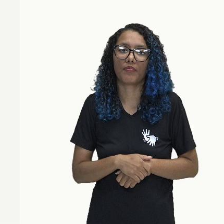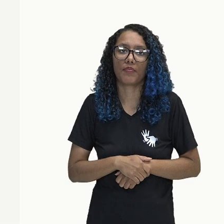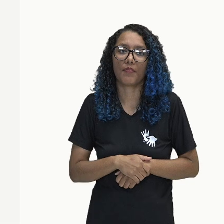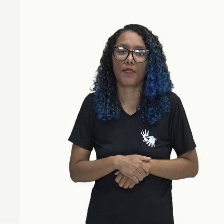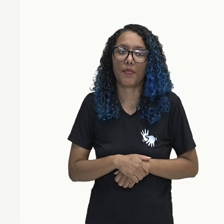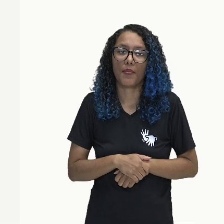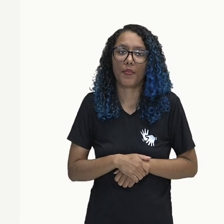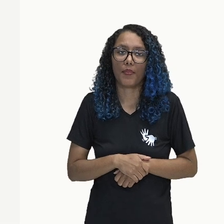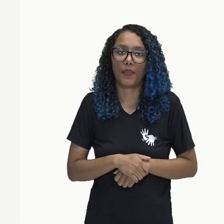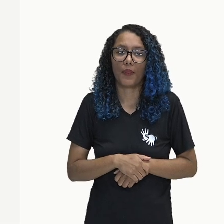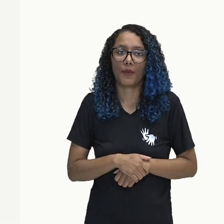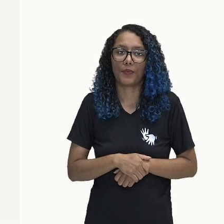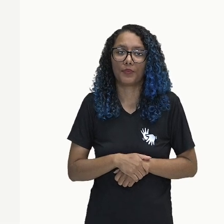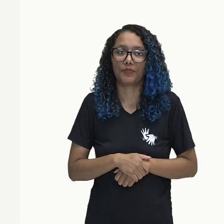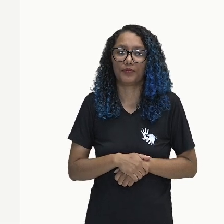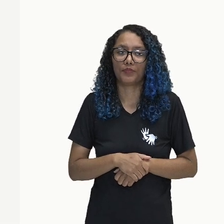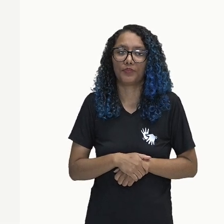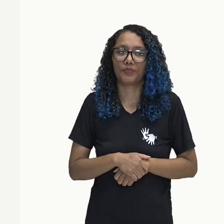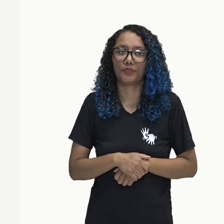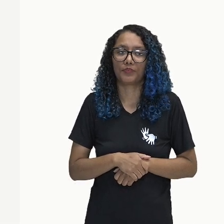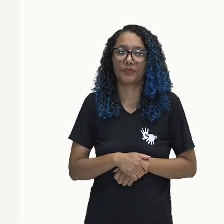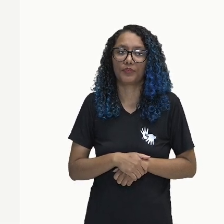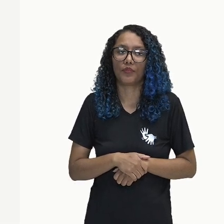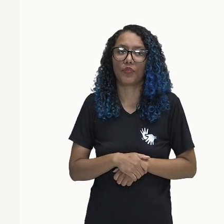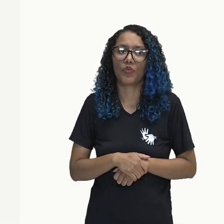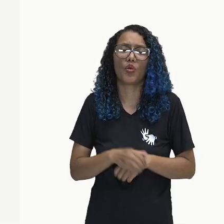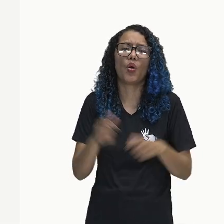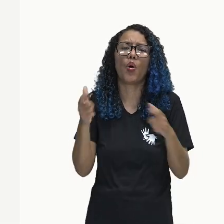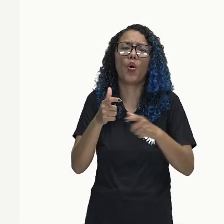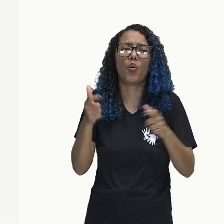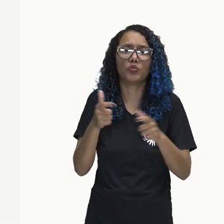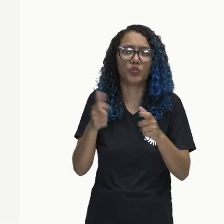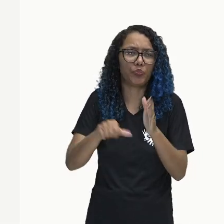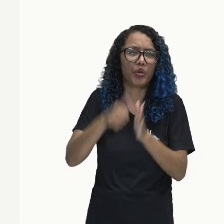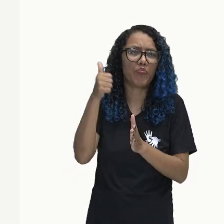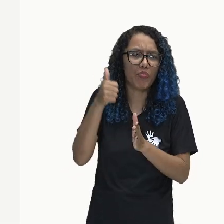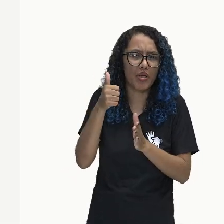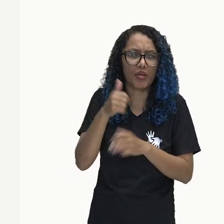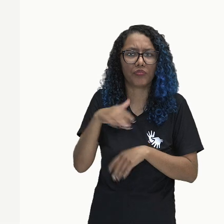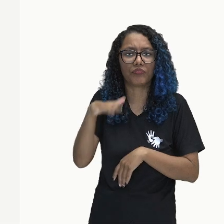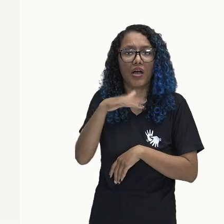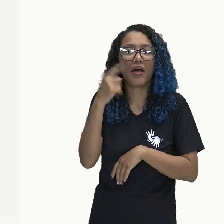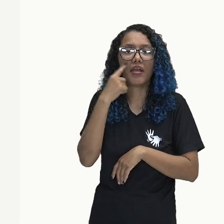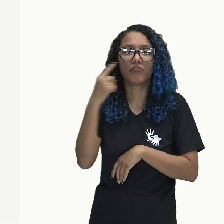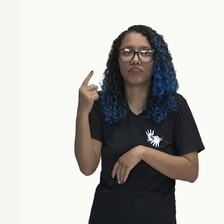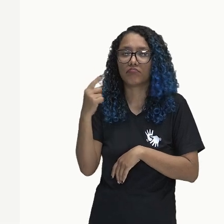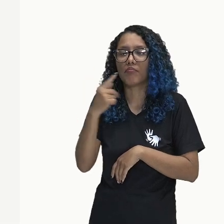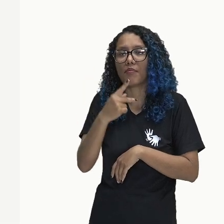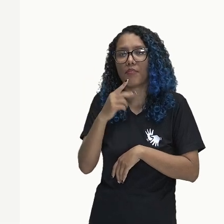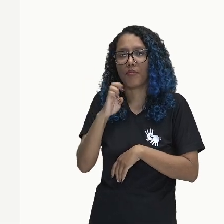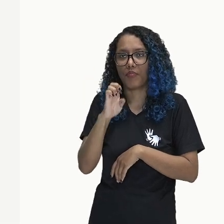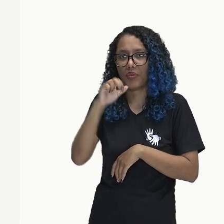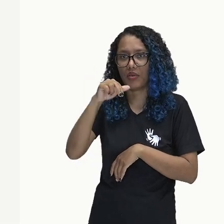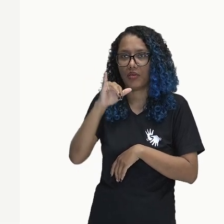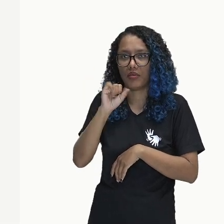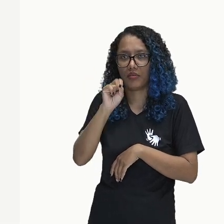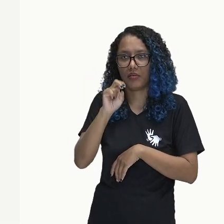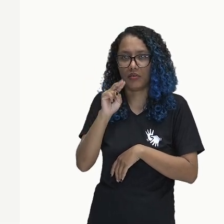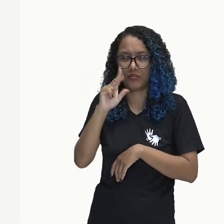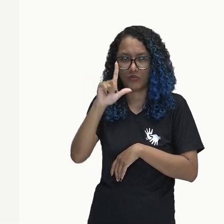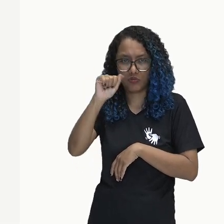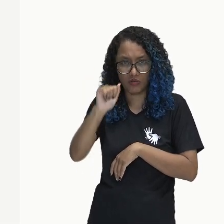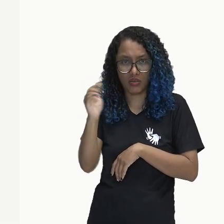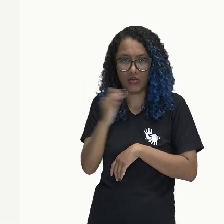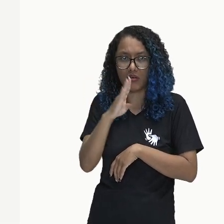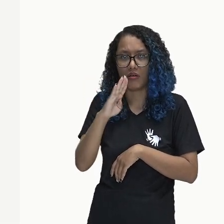galera, estava localizado aqui na Península Balcânica. Península Balcânica, olha só, gente. E a priori